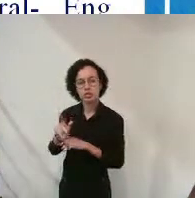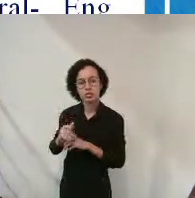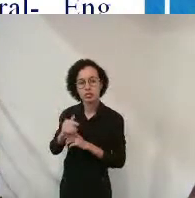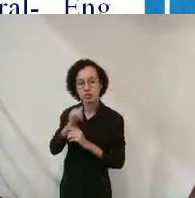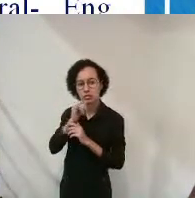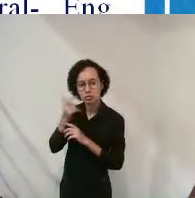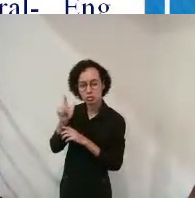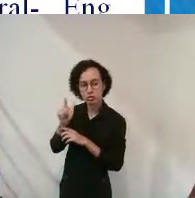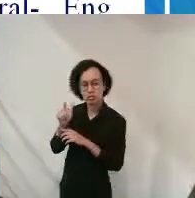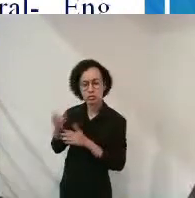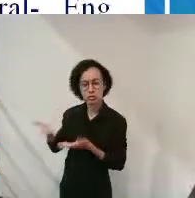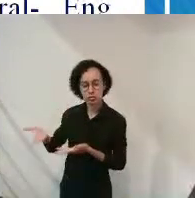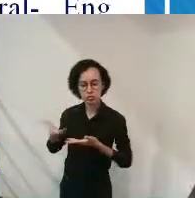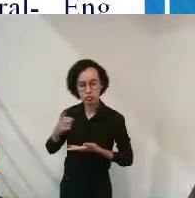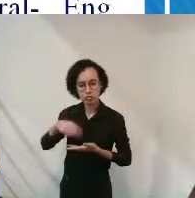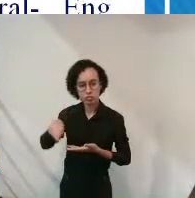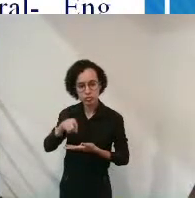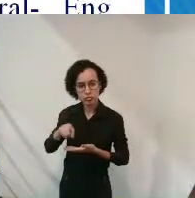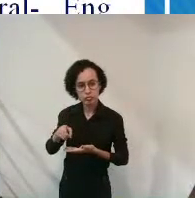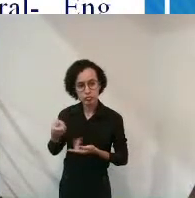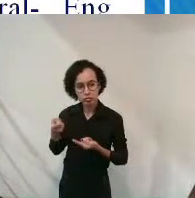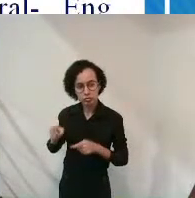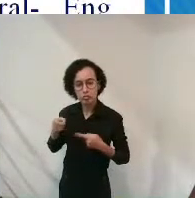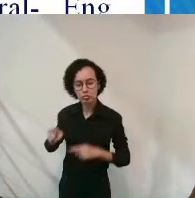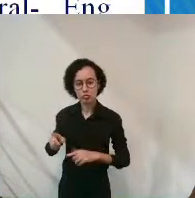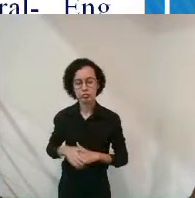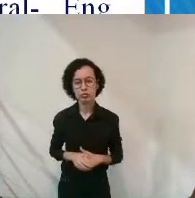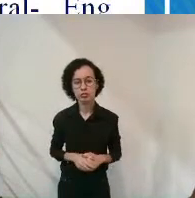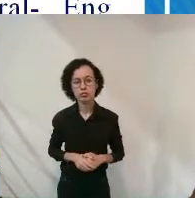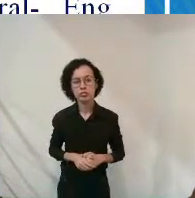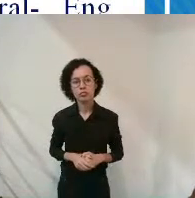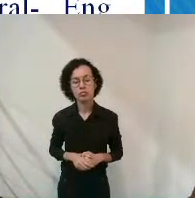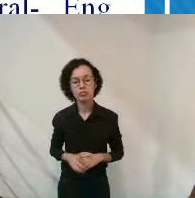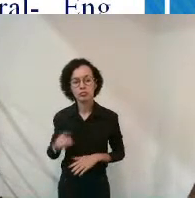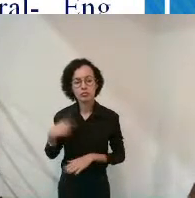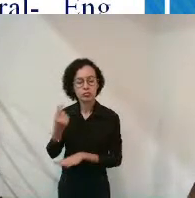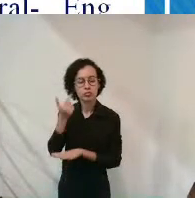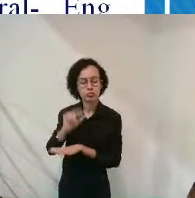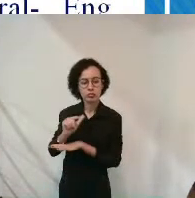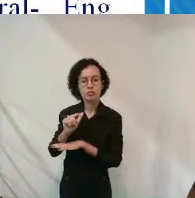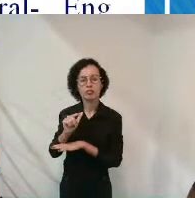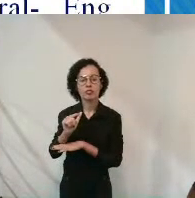até convidá-los, até de forma provocativa, para que a gente consiga